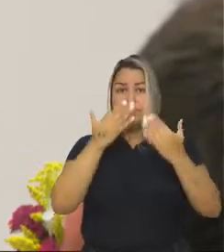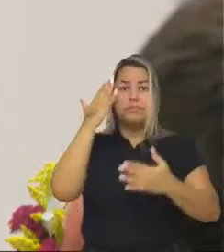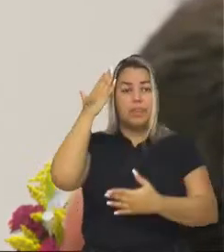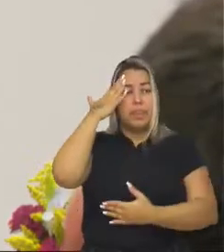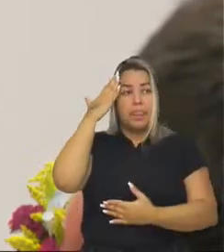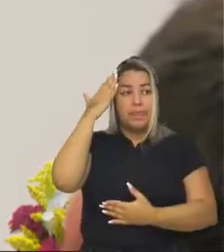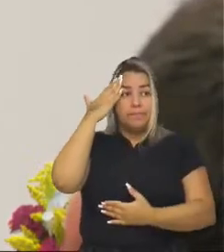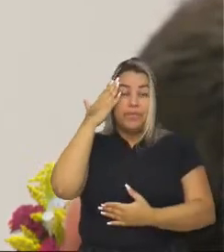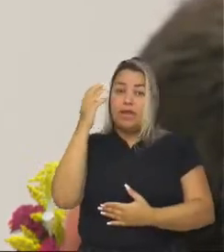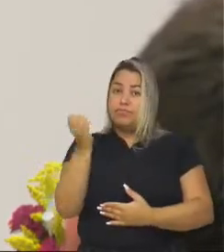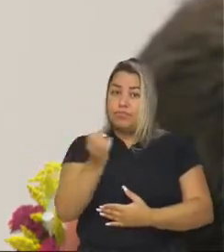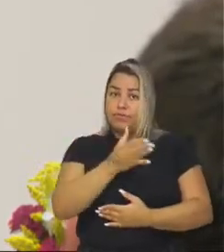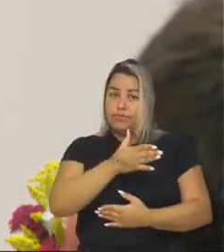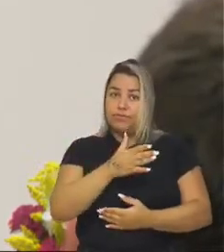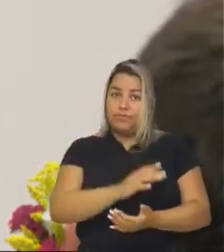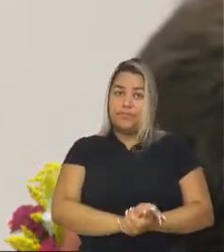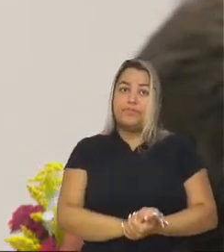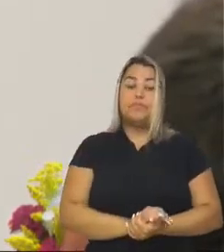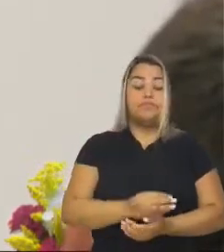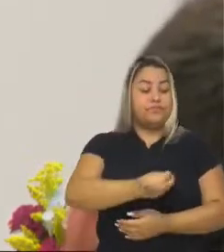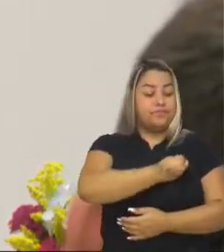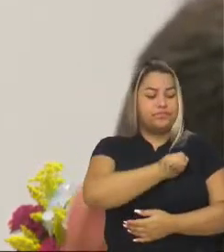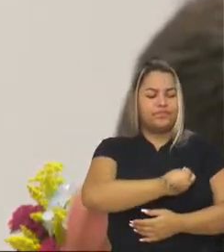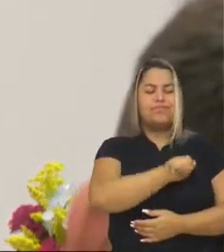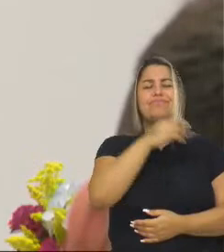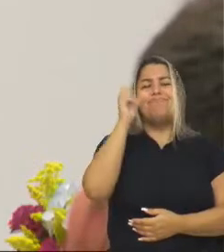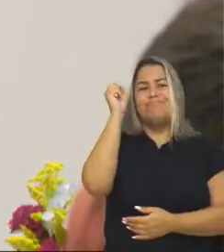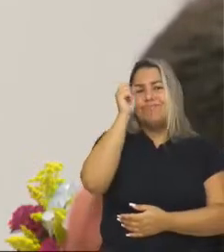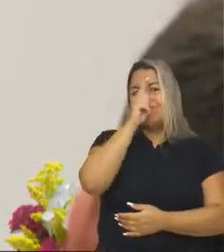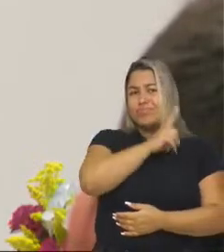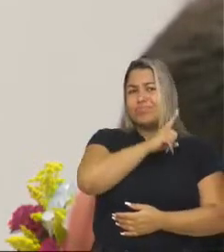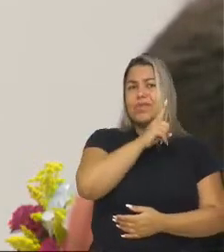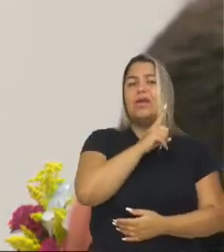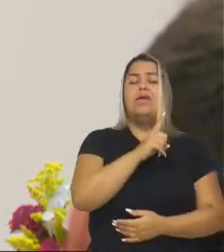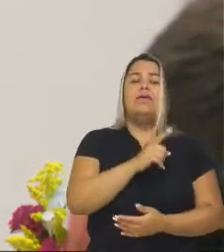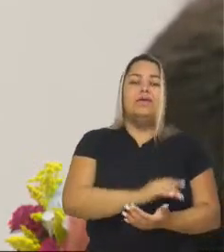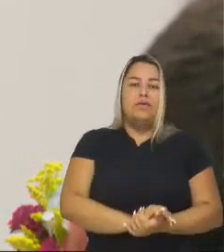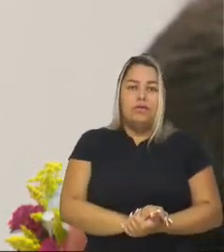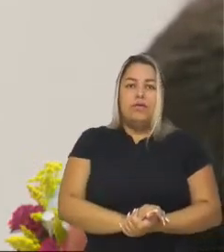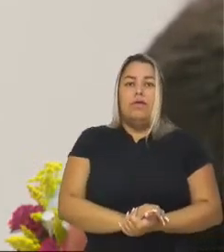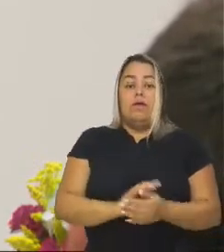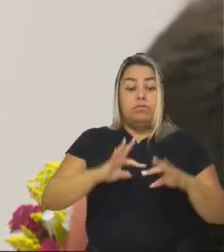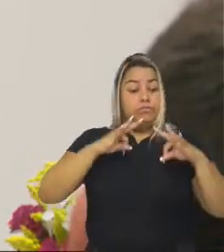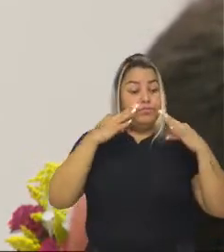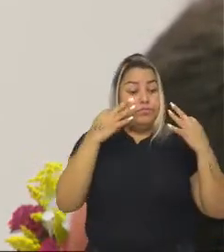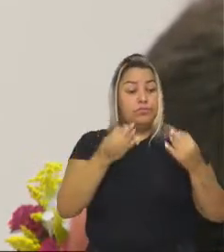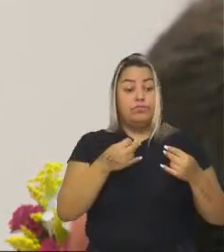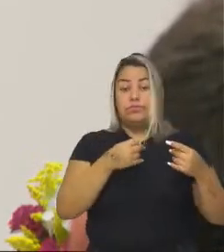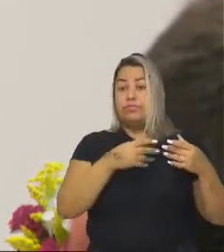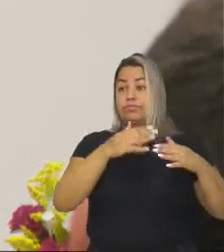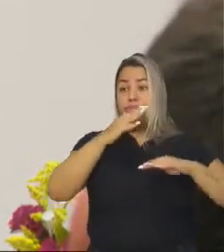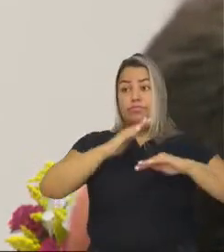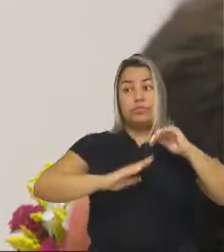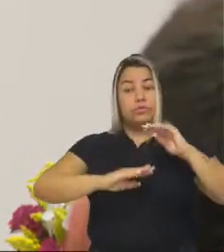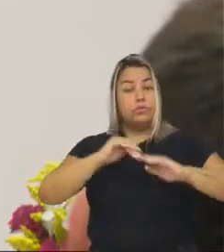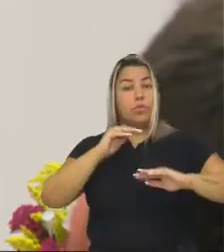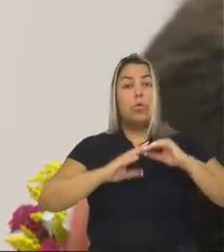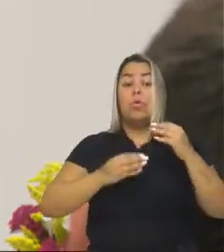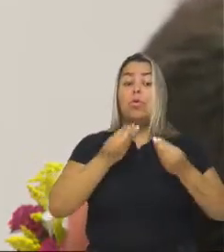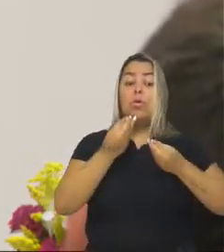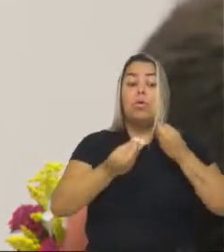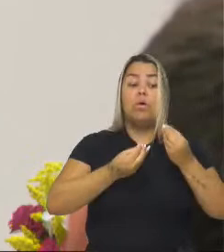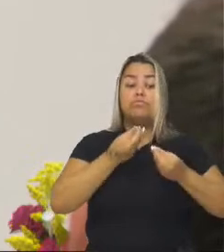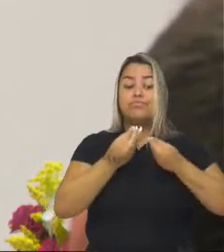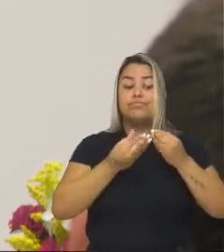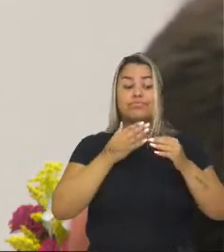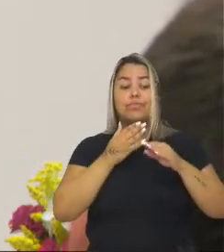de que seja novo. Mas é que se é uma vida que é tão difícil, que é tão dificultada por todas as formas, por que que a gente então vê